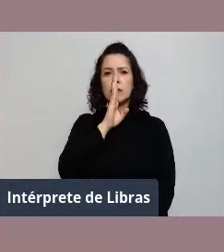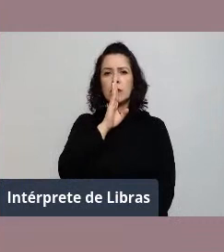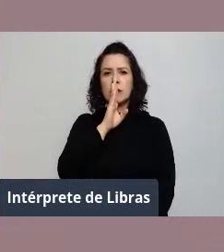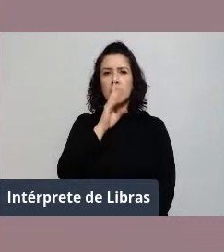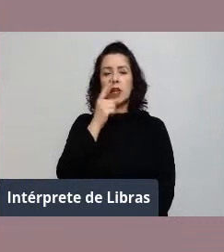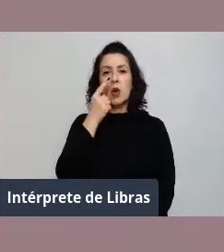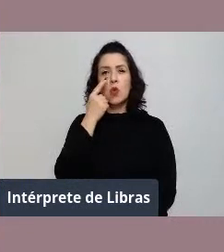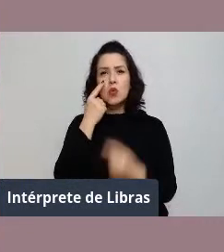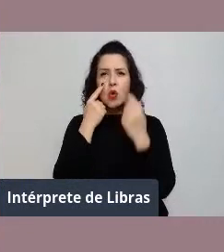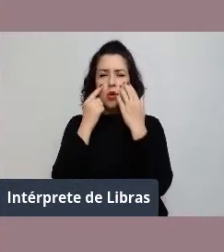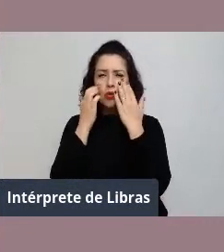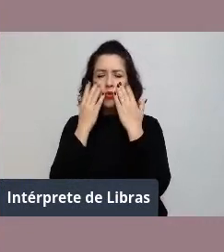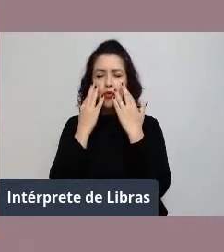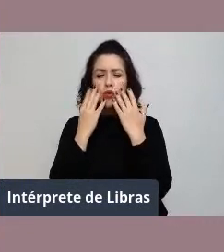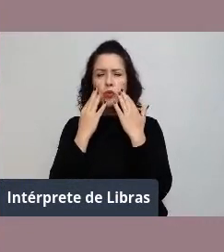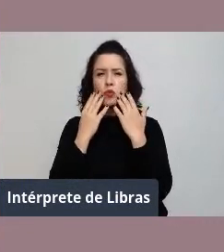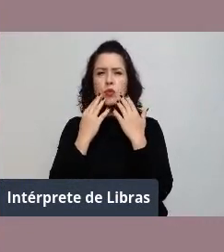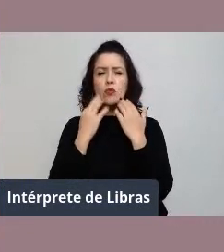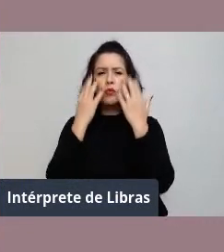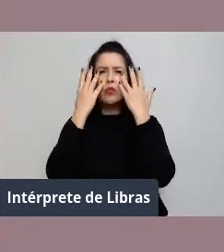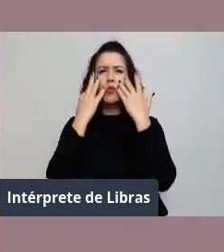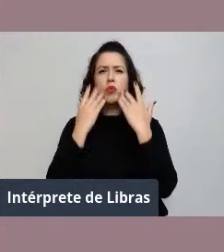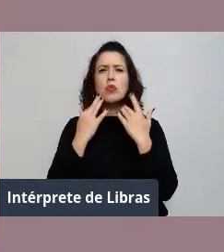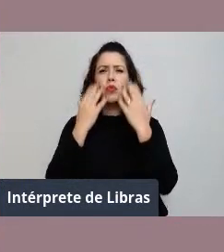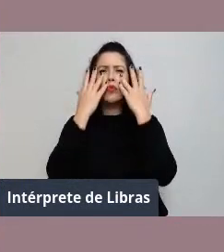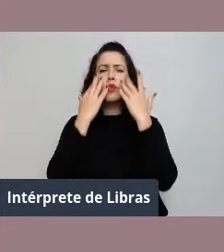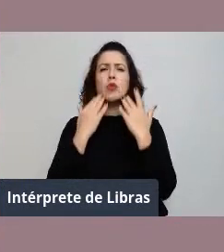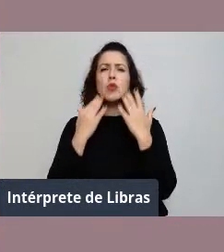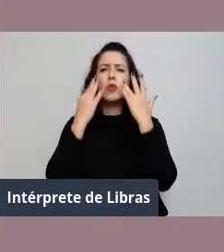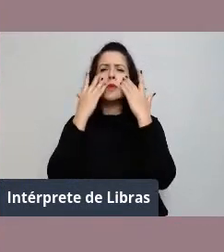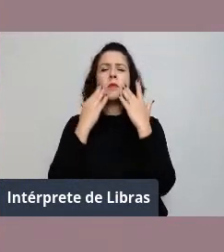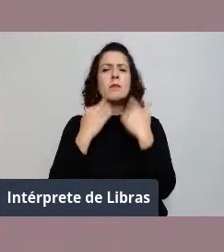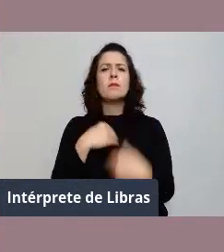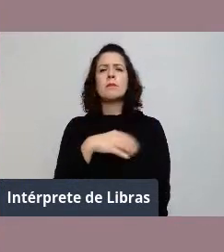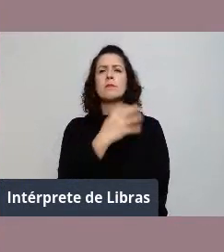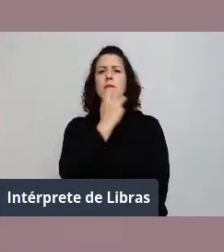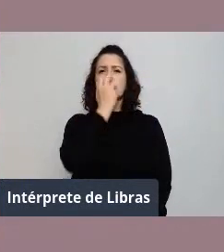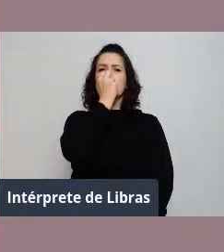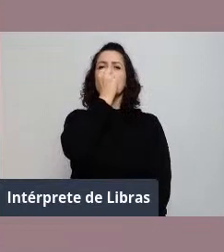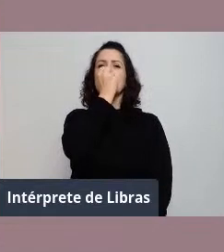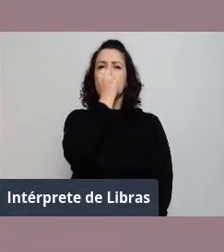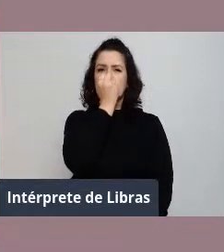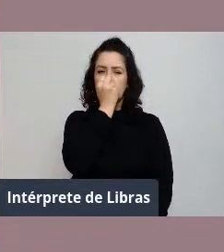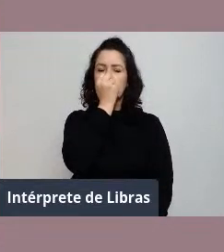úmidos e começou a chorar. Sem dizer nada.